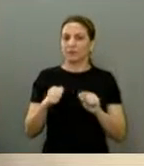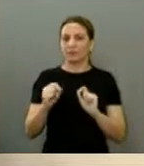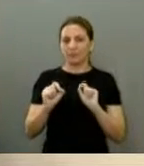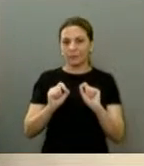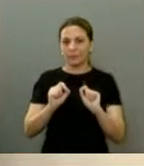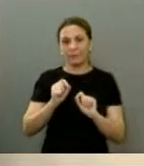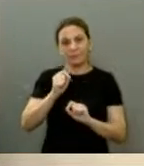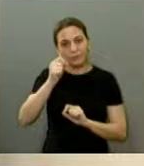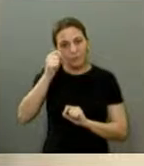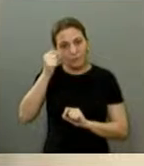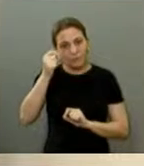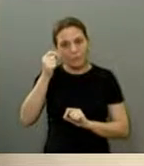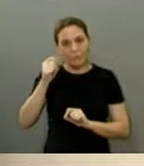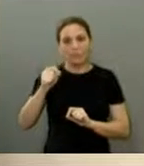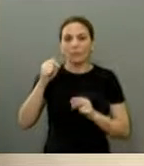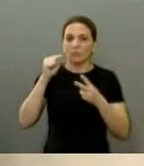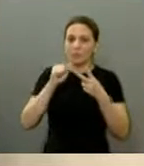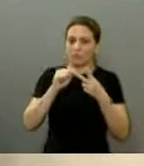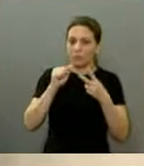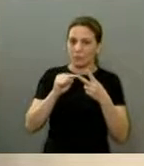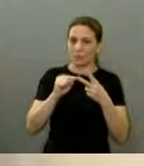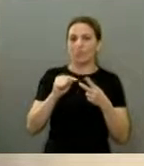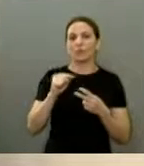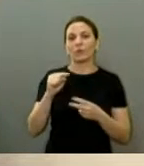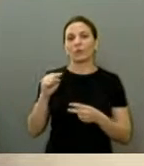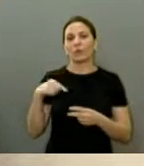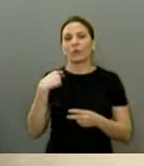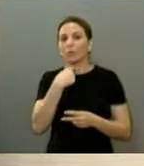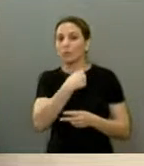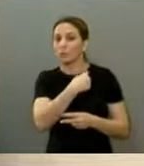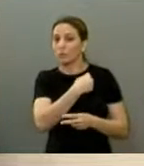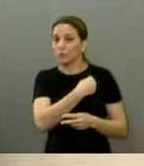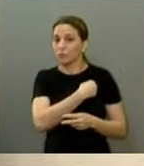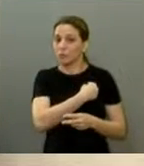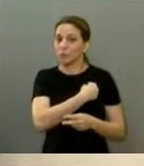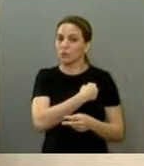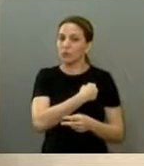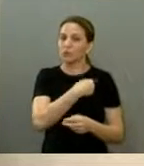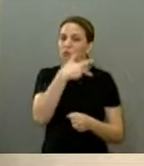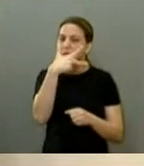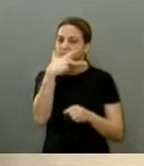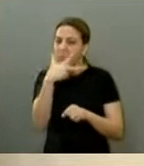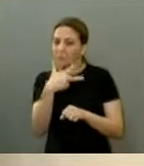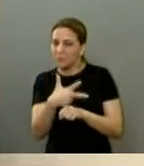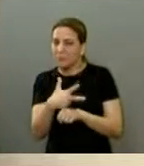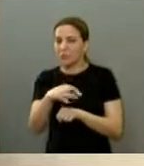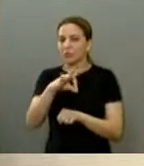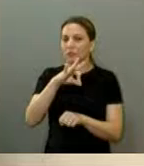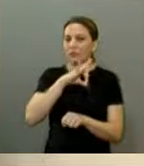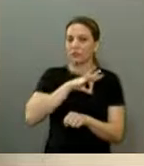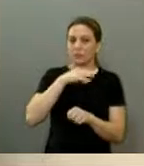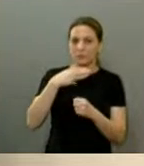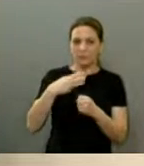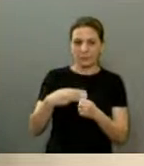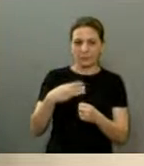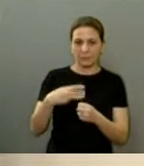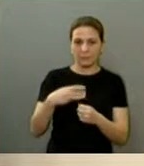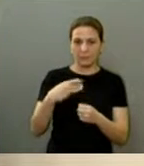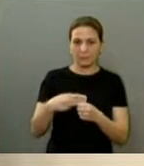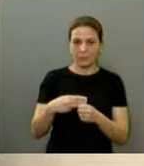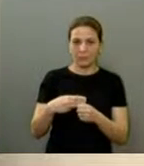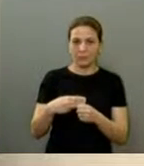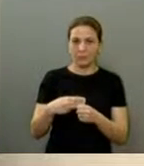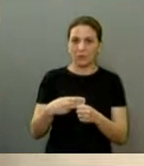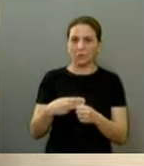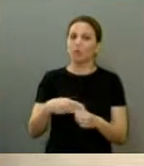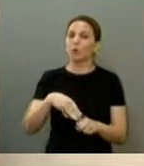mais uma coisa, não podemos tomar como uma imagem da polícia, a